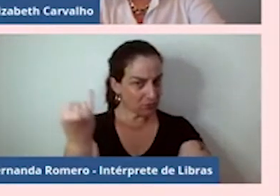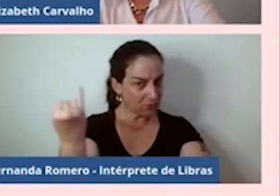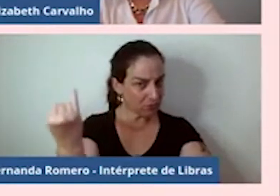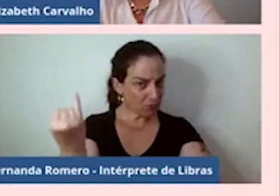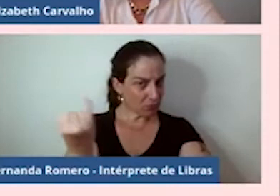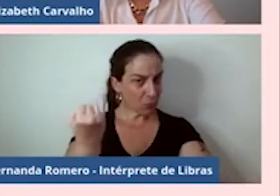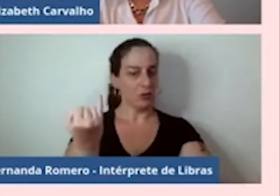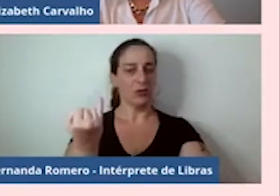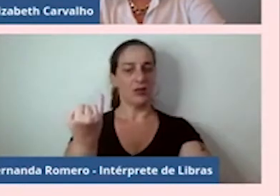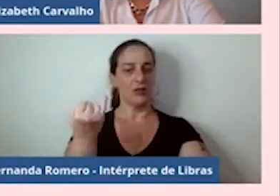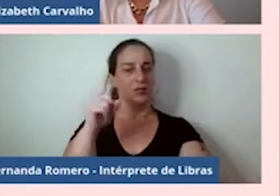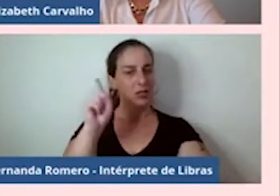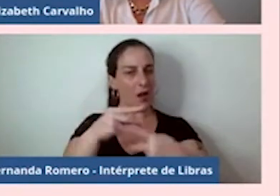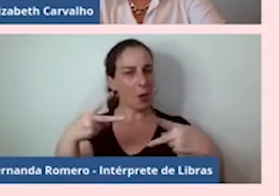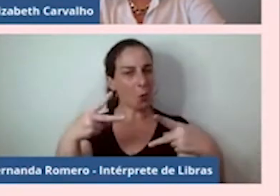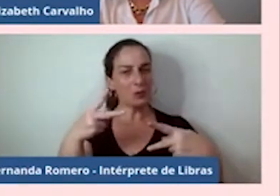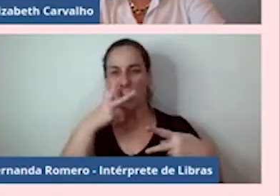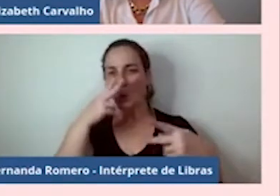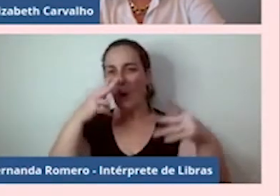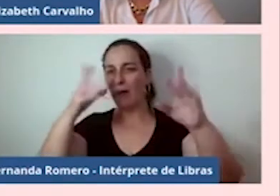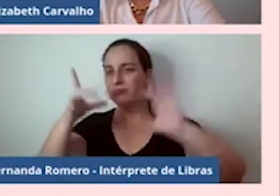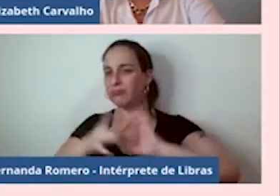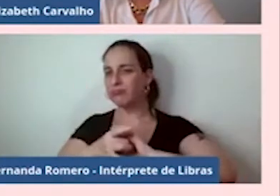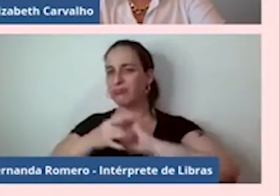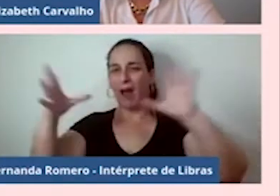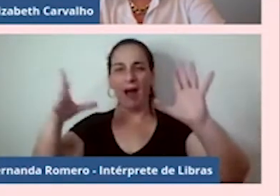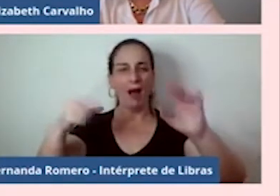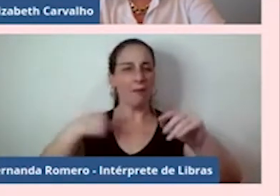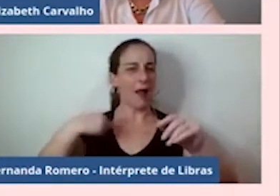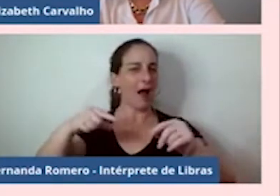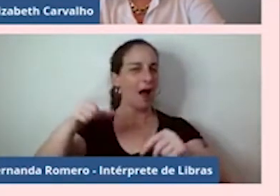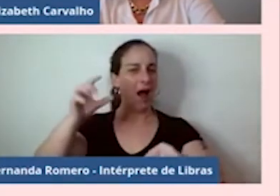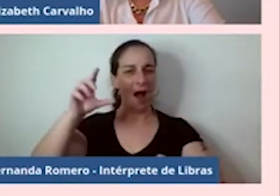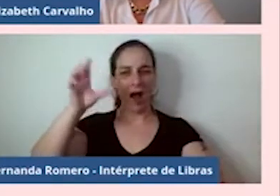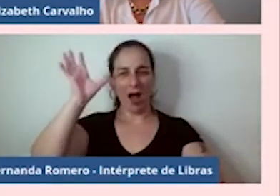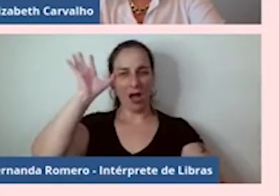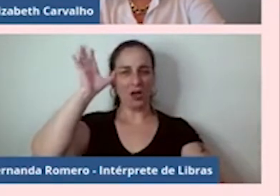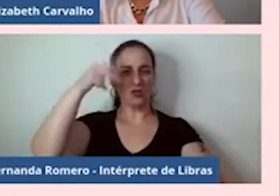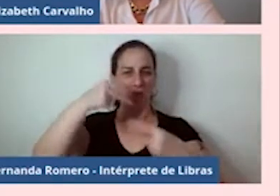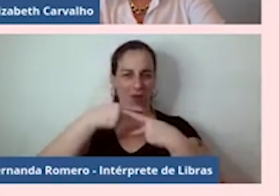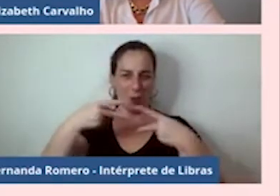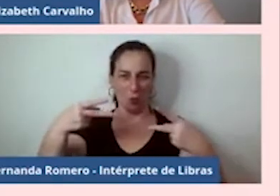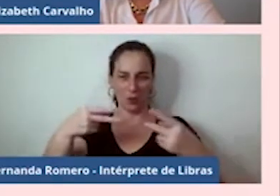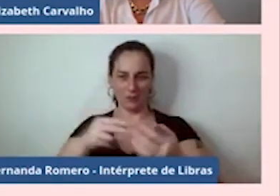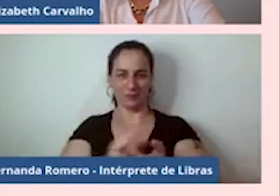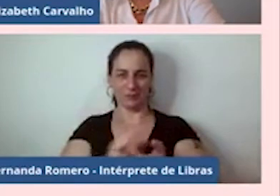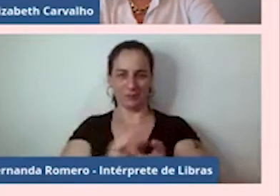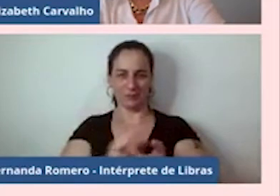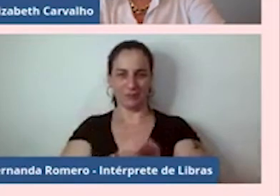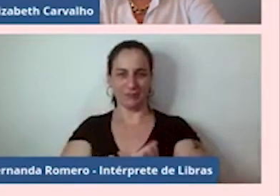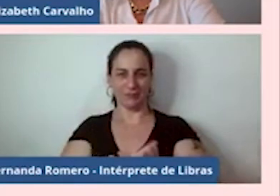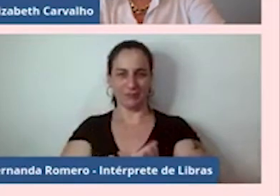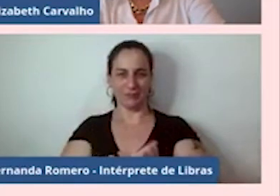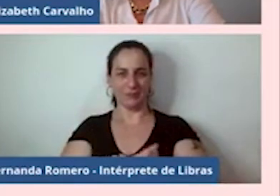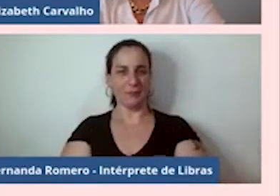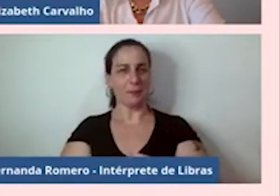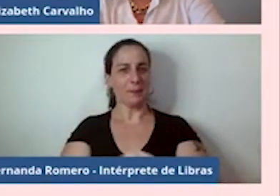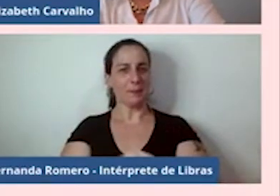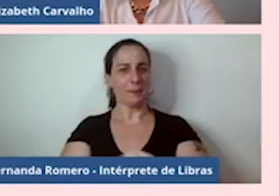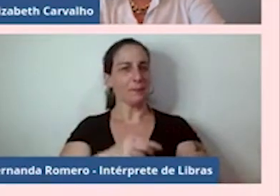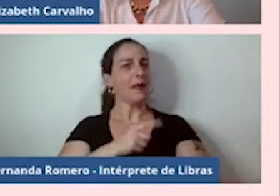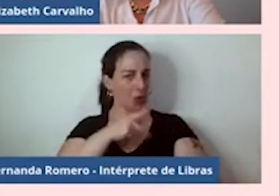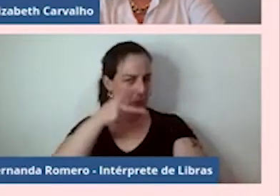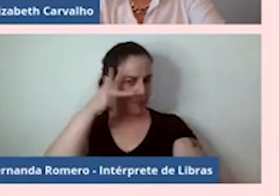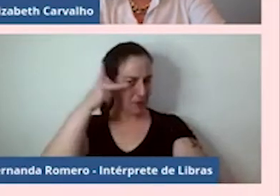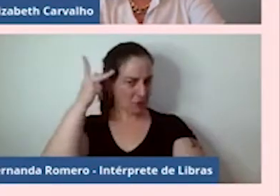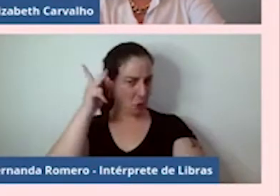algo que dá liberdade para elas fazerem as suas escolhas. Eu tenho uma historinha que é muito bonitinha da minha mãe, né? A minha mãe, ela é uma